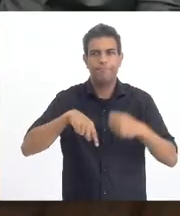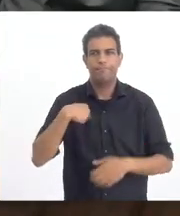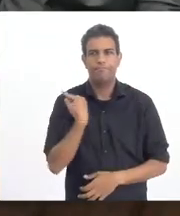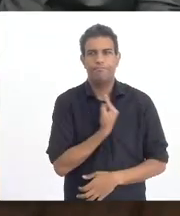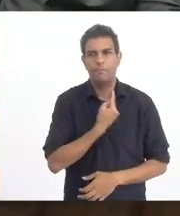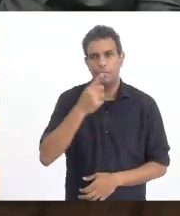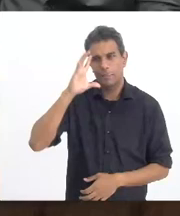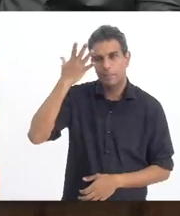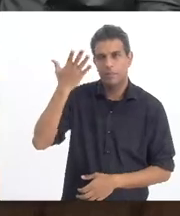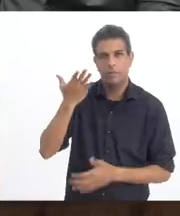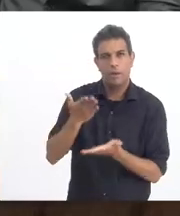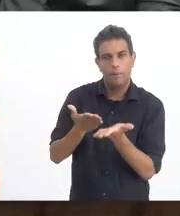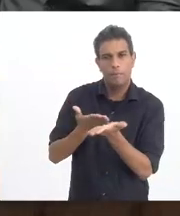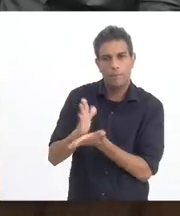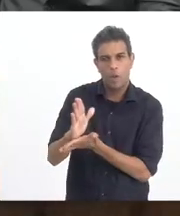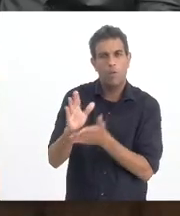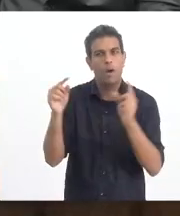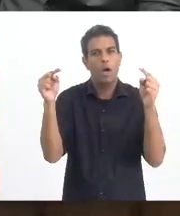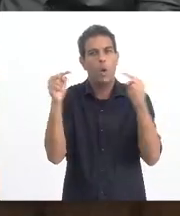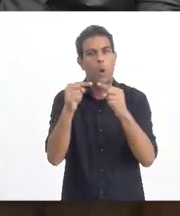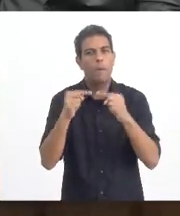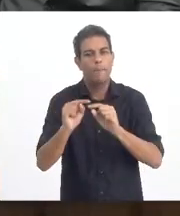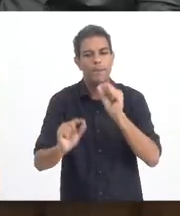precisava aprovar,